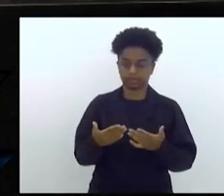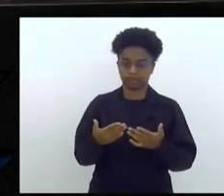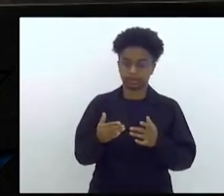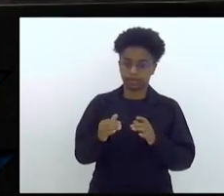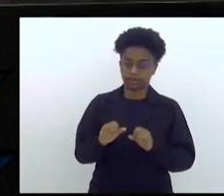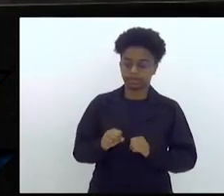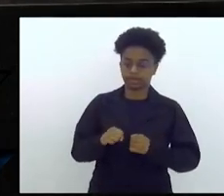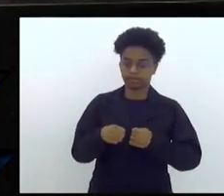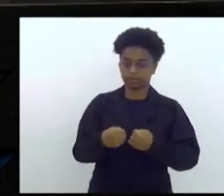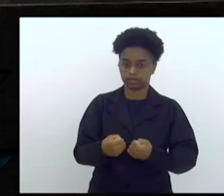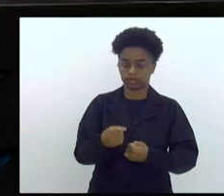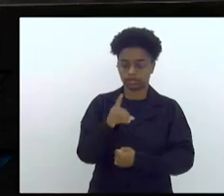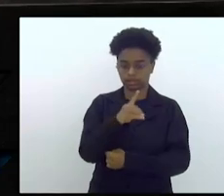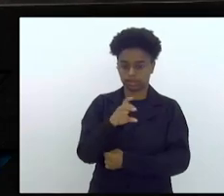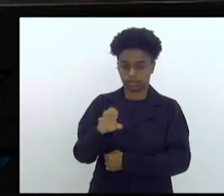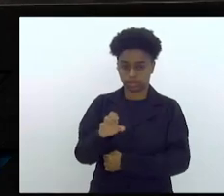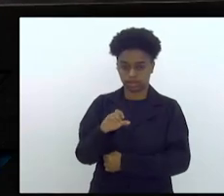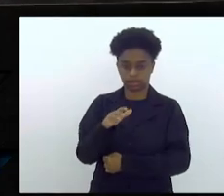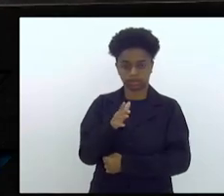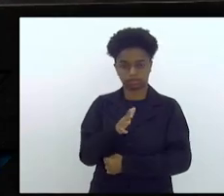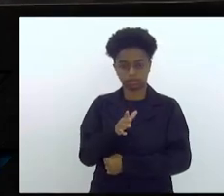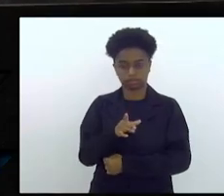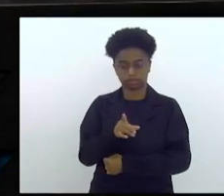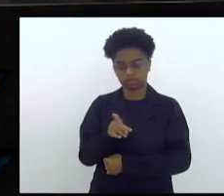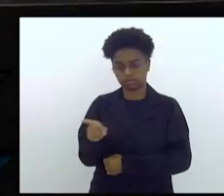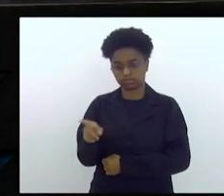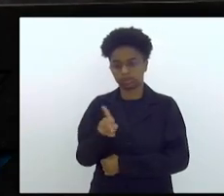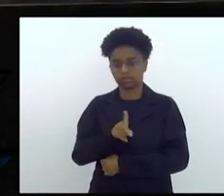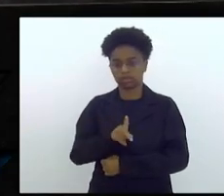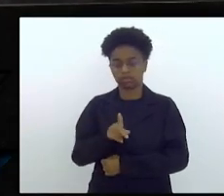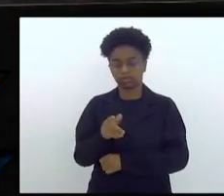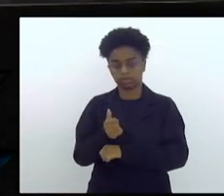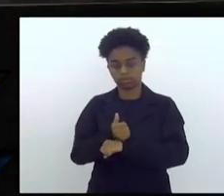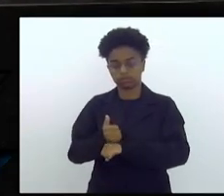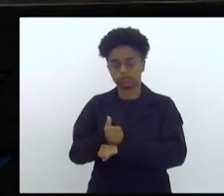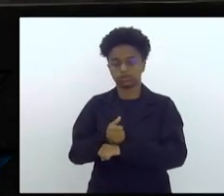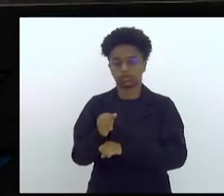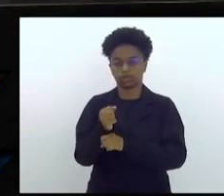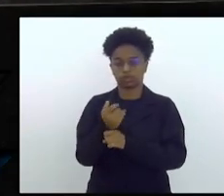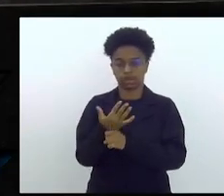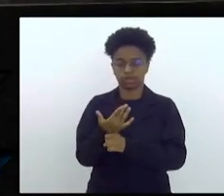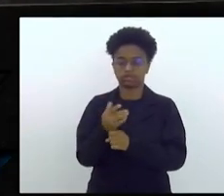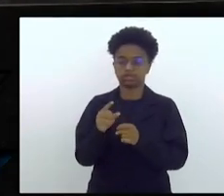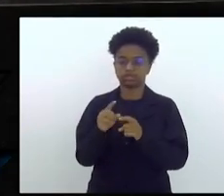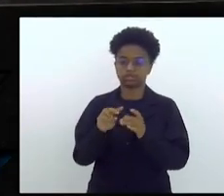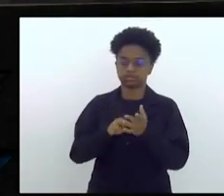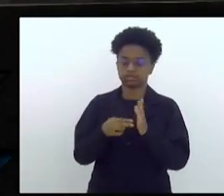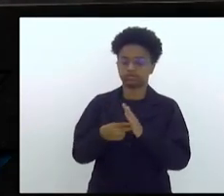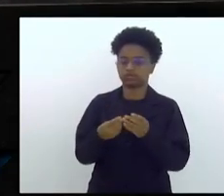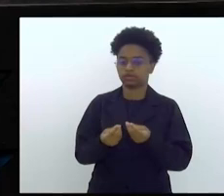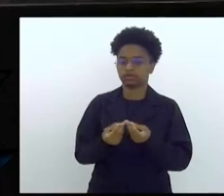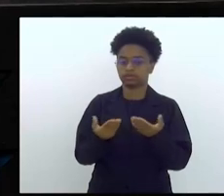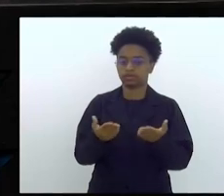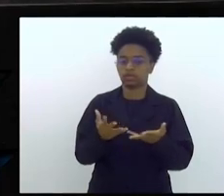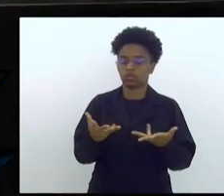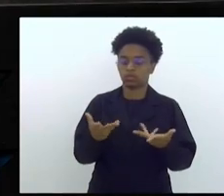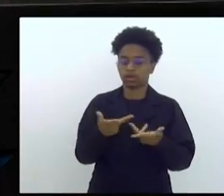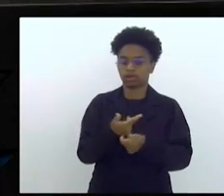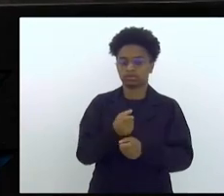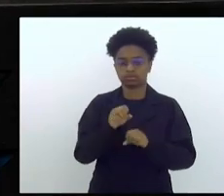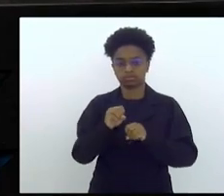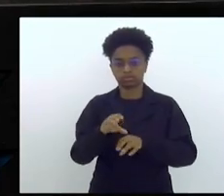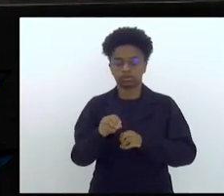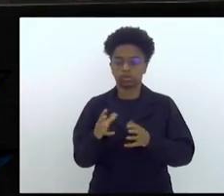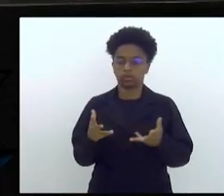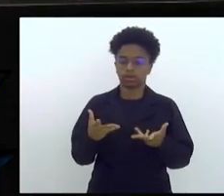exclusiva do profissional da UERJ a qualidade do ensino da universidade é garantir a pesquisa é